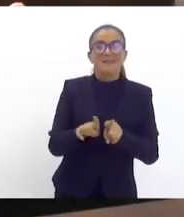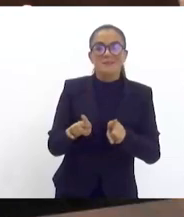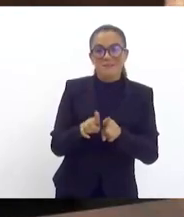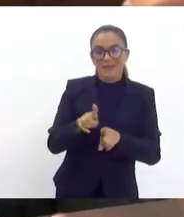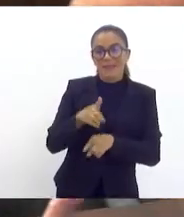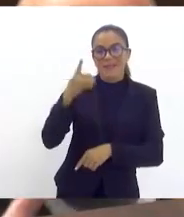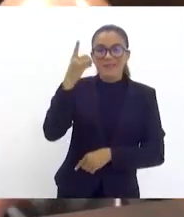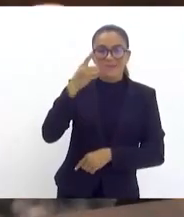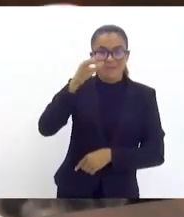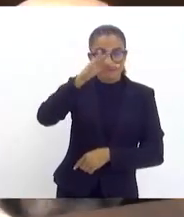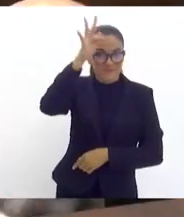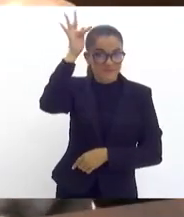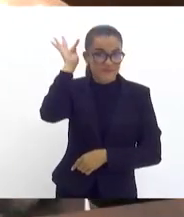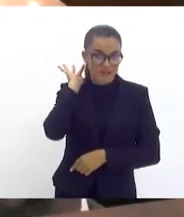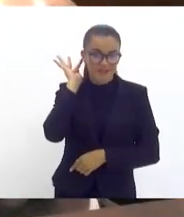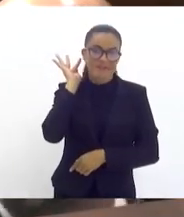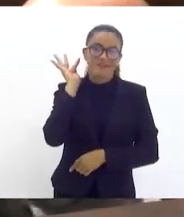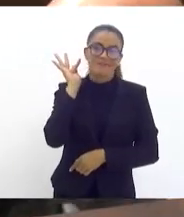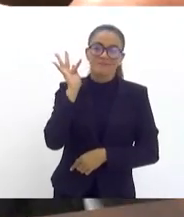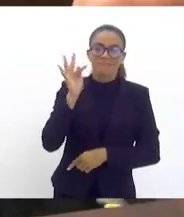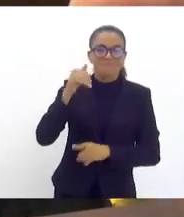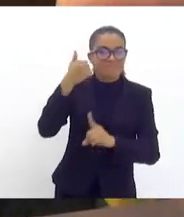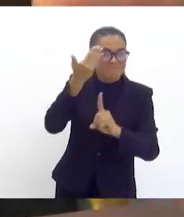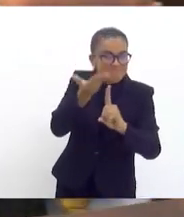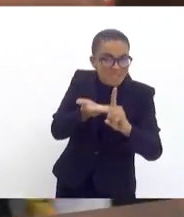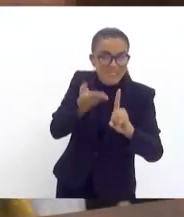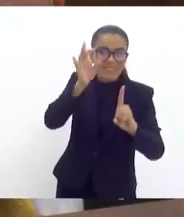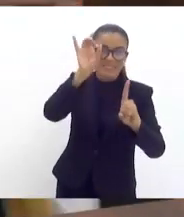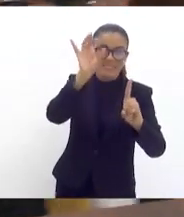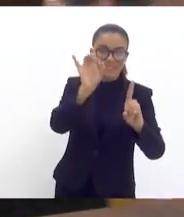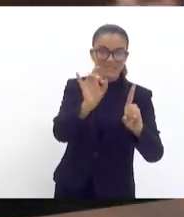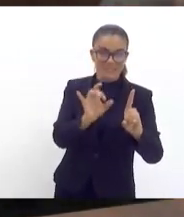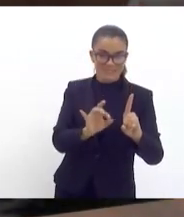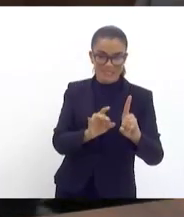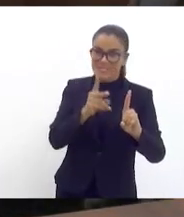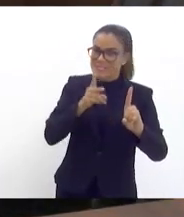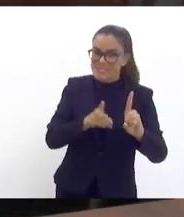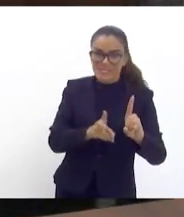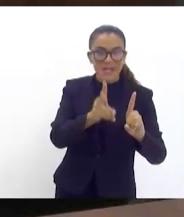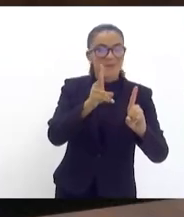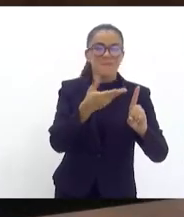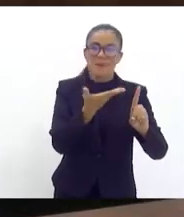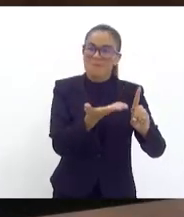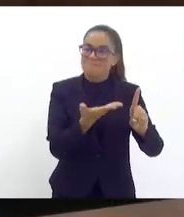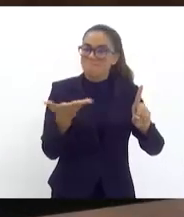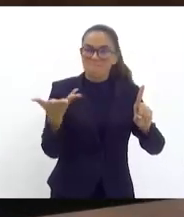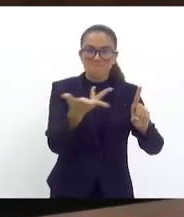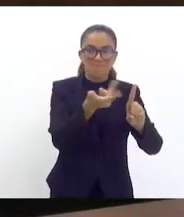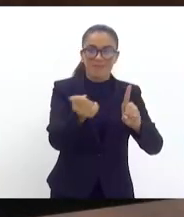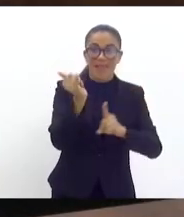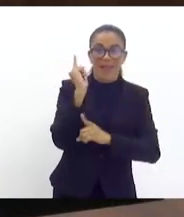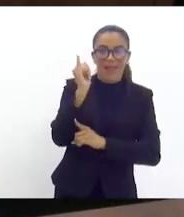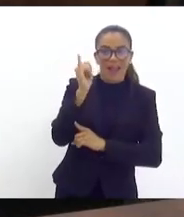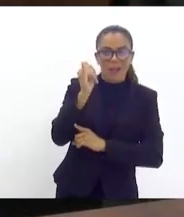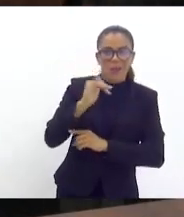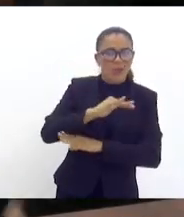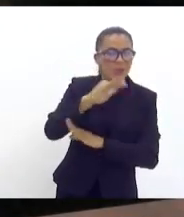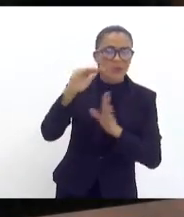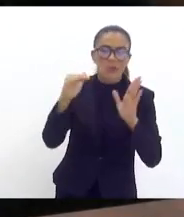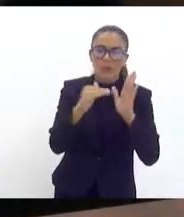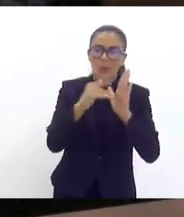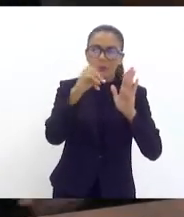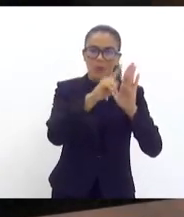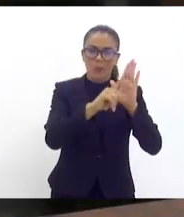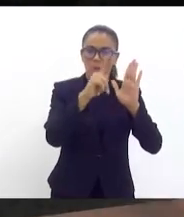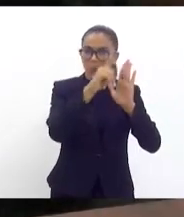deputado Fred Pacheco, que eu faço aqui uma saudação muito especial. Obrigado. E, como sempre, é um grande relator em todos os projetos dessa